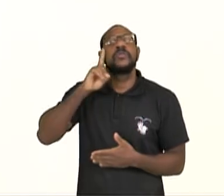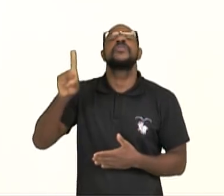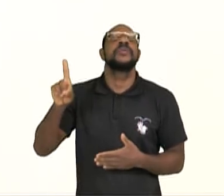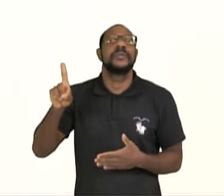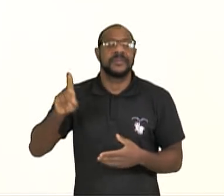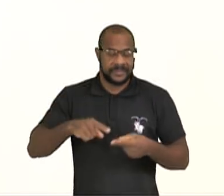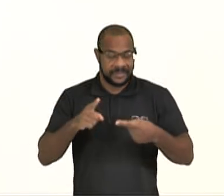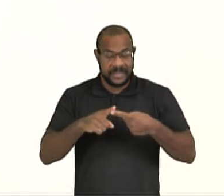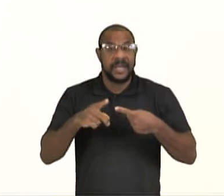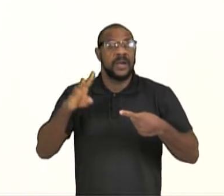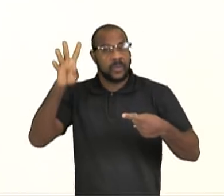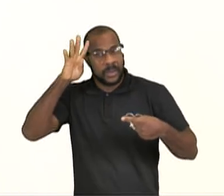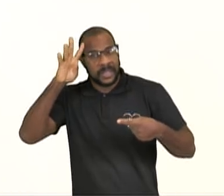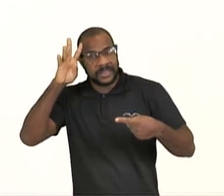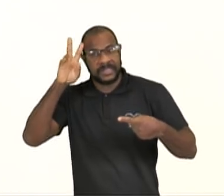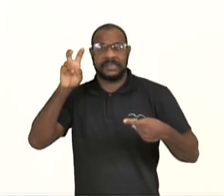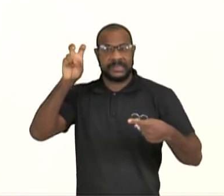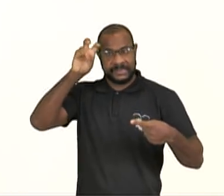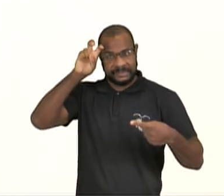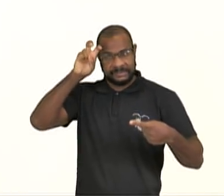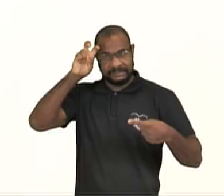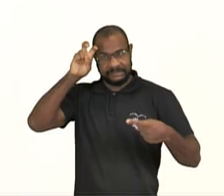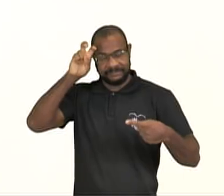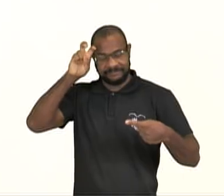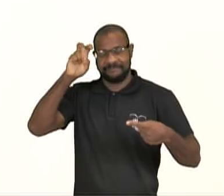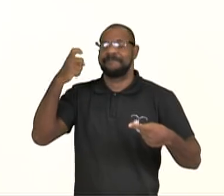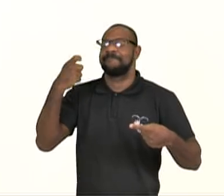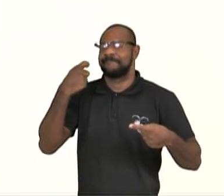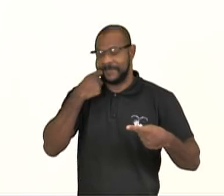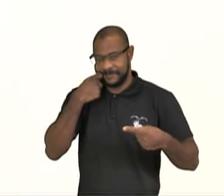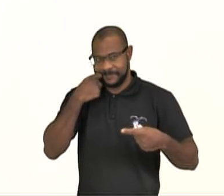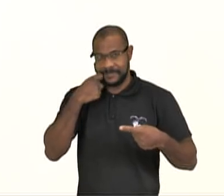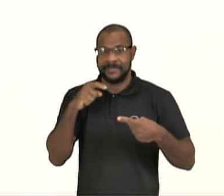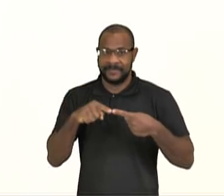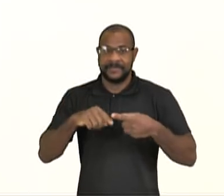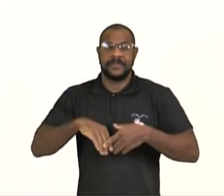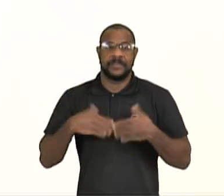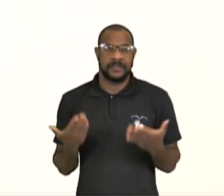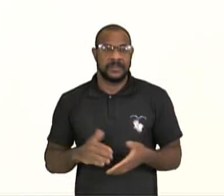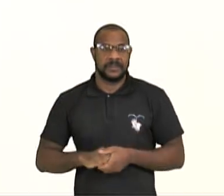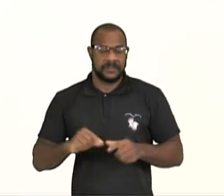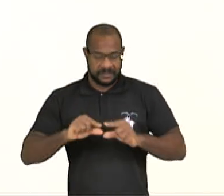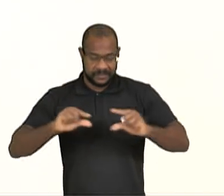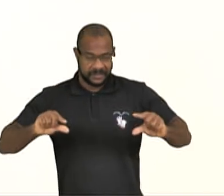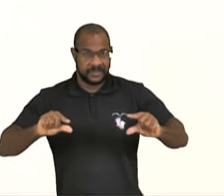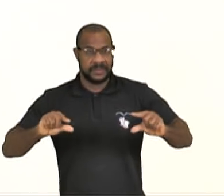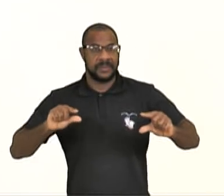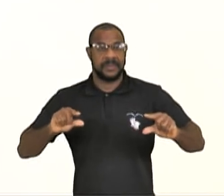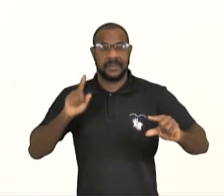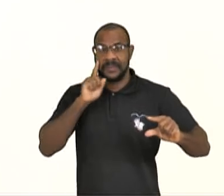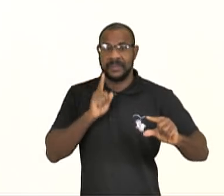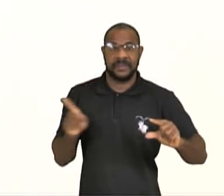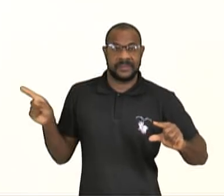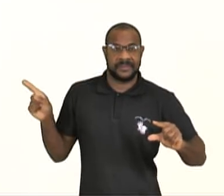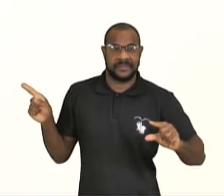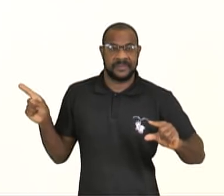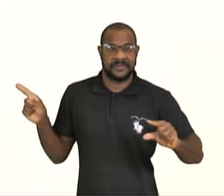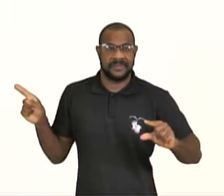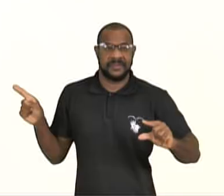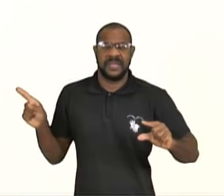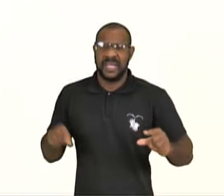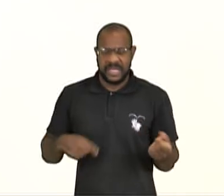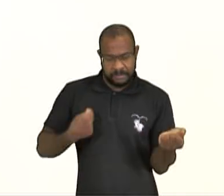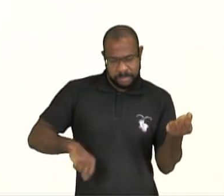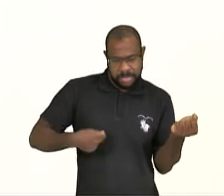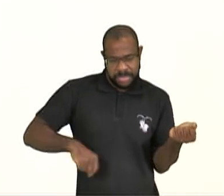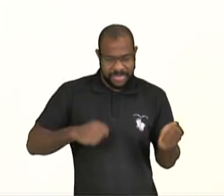quarta, quinta e sexta. Tranquilo? E o que é he sings? He sings, o que é? Será que ele canta ou será que ele